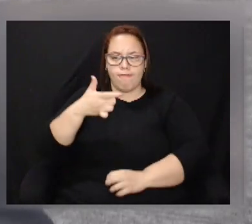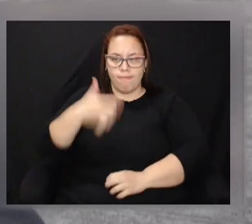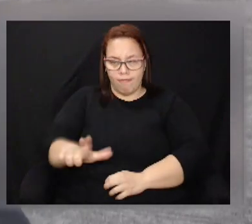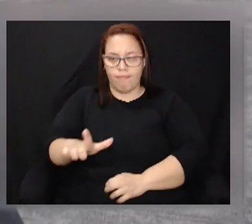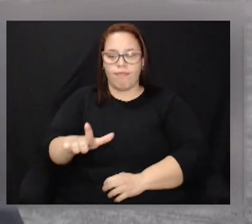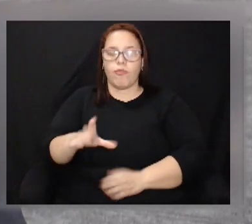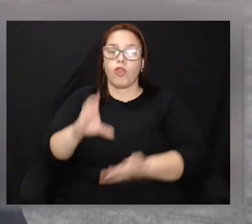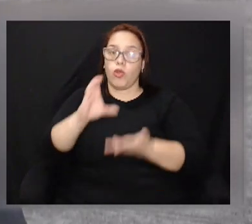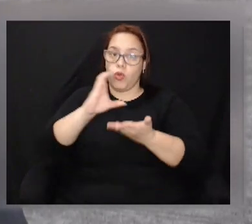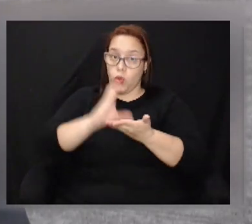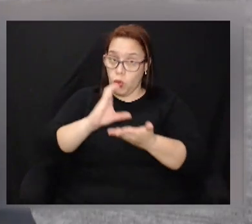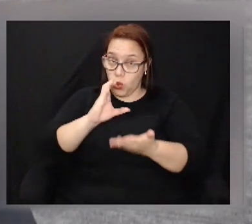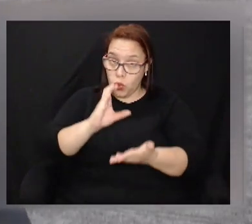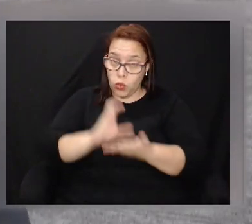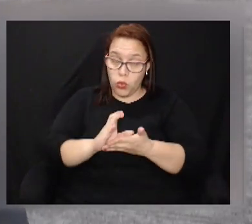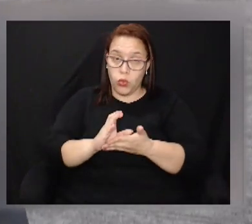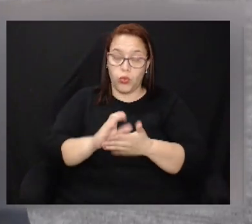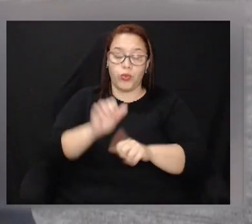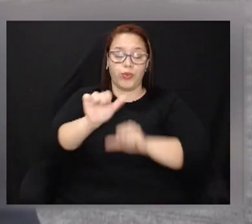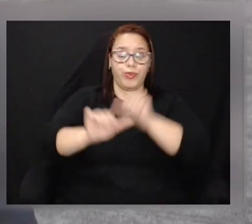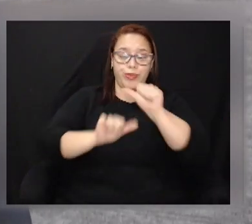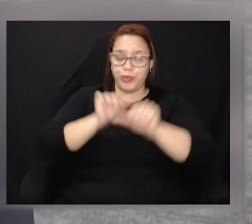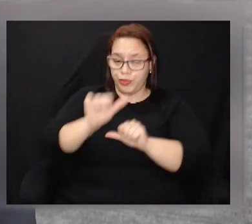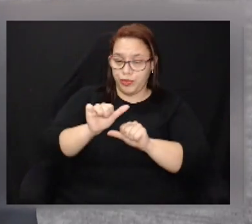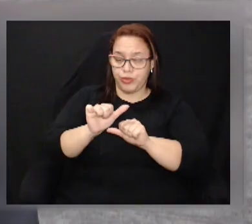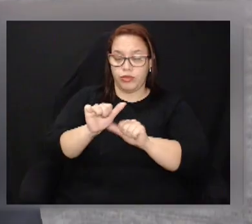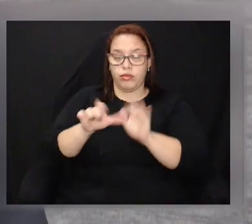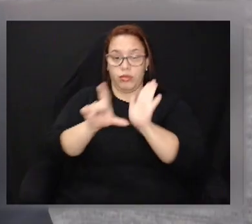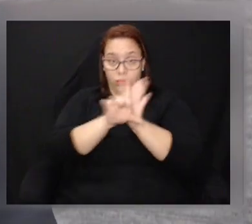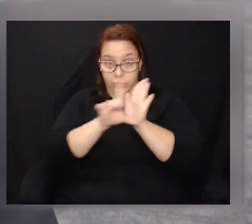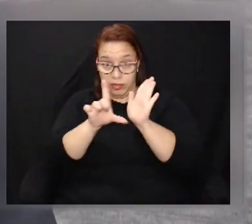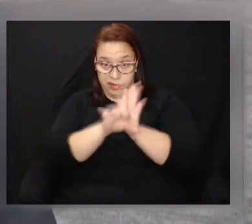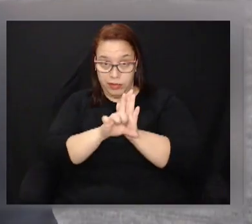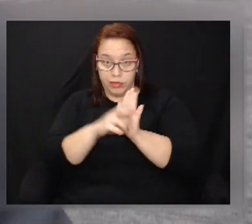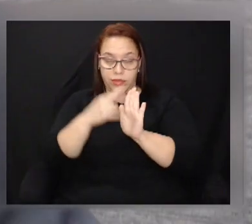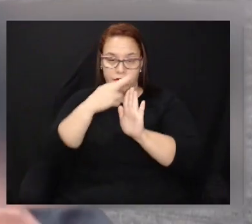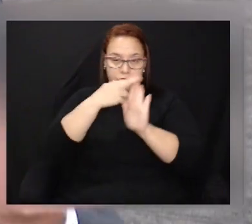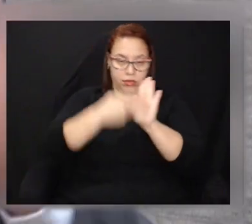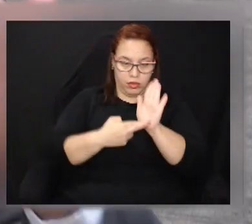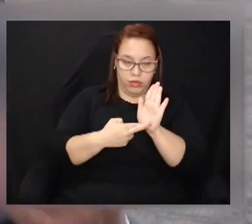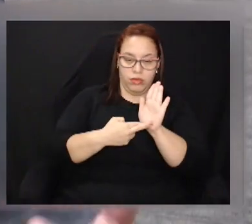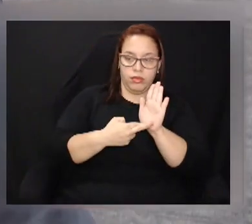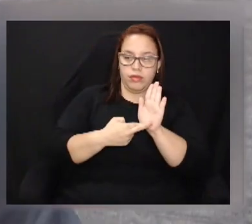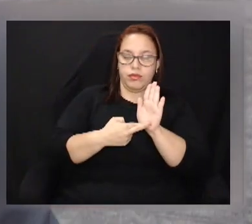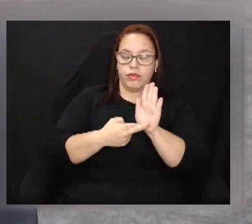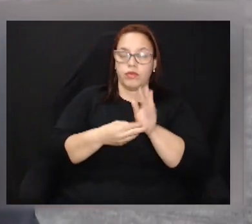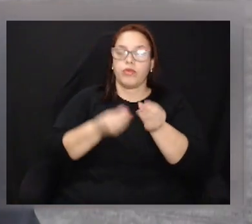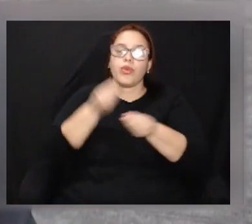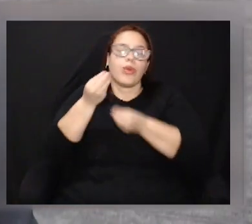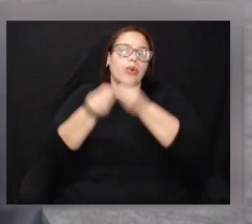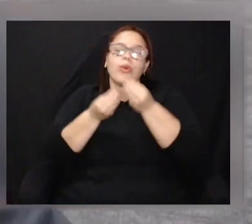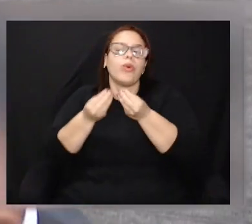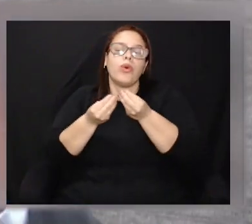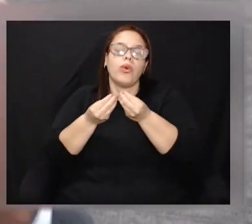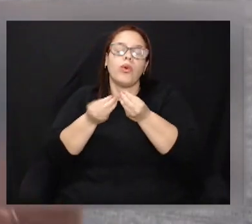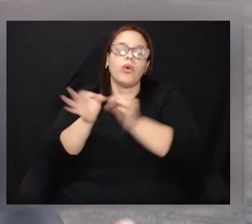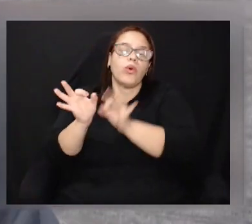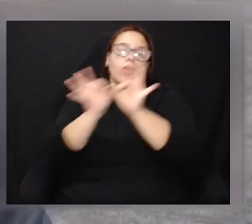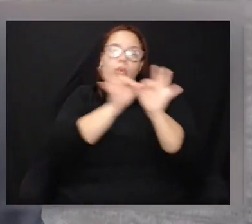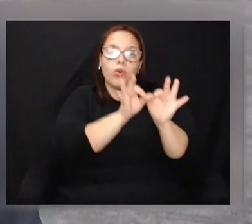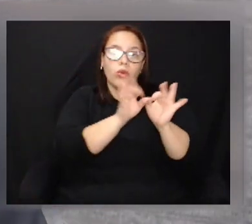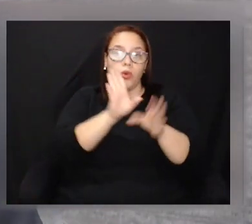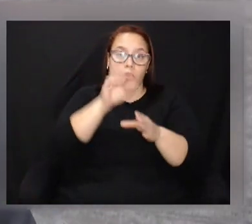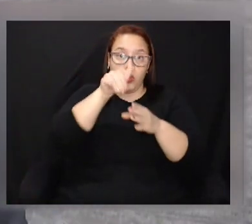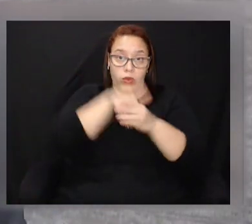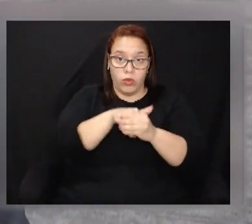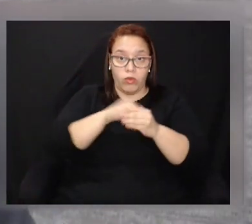Conselho, mudando inclusive a legislação, o regimento, e como eles estão organizando o processo eleitoral para a